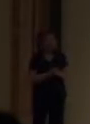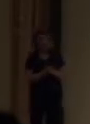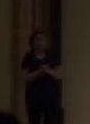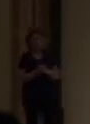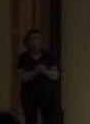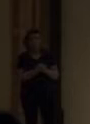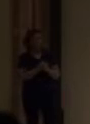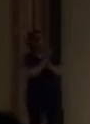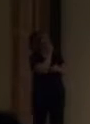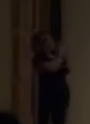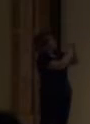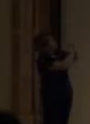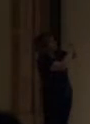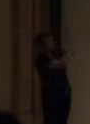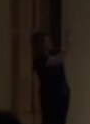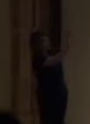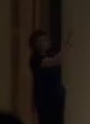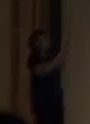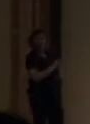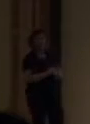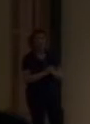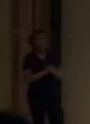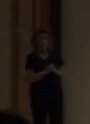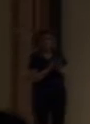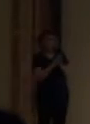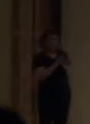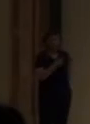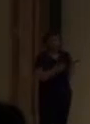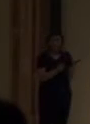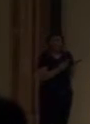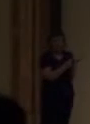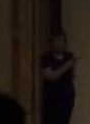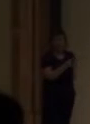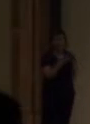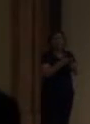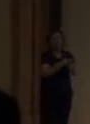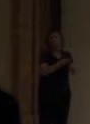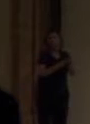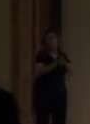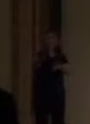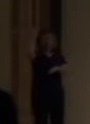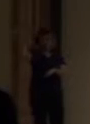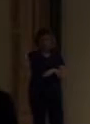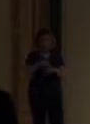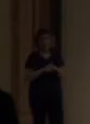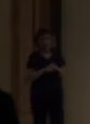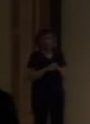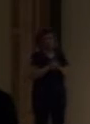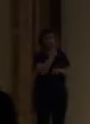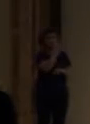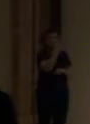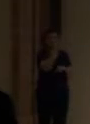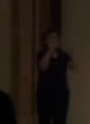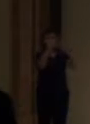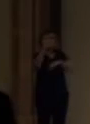conhecido planisfério de Cantino, do início do século XVI, é um mapa que data de 1503.